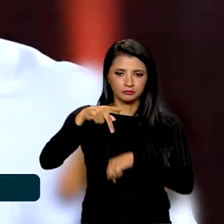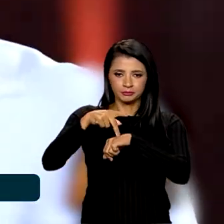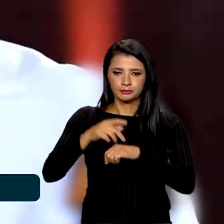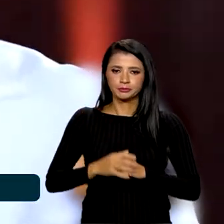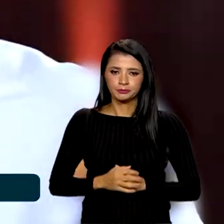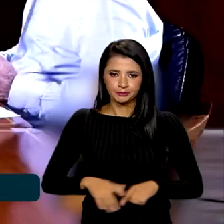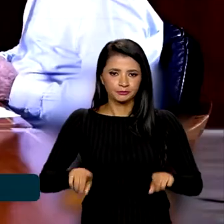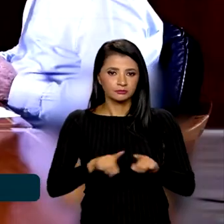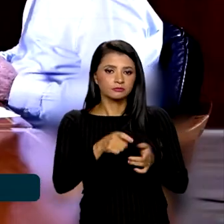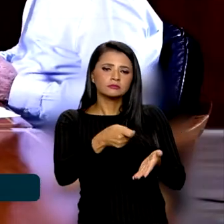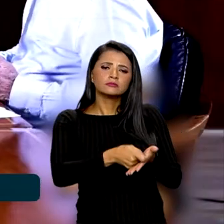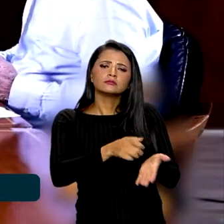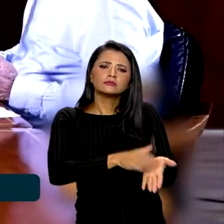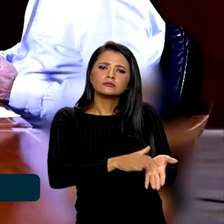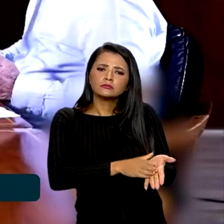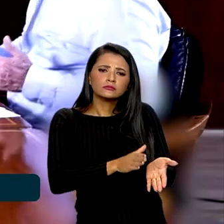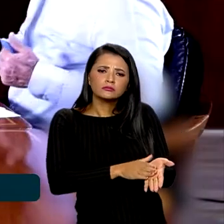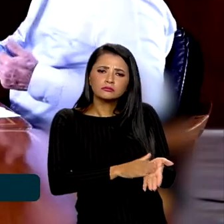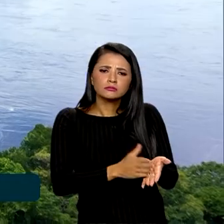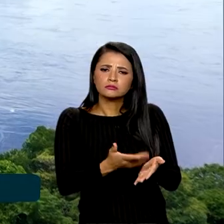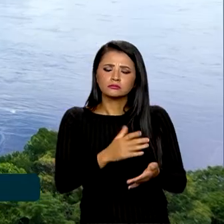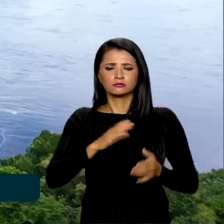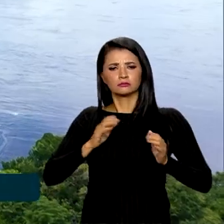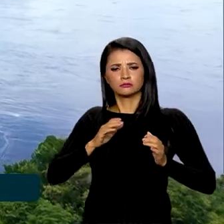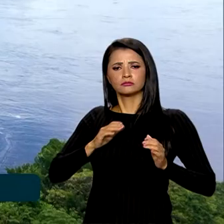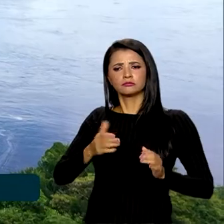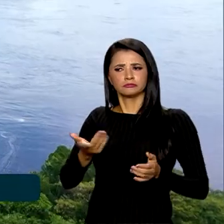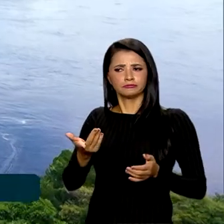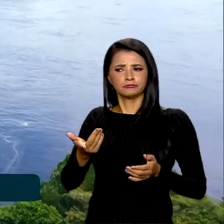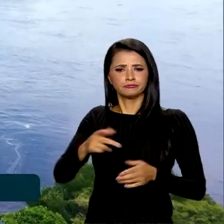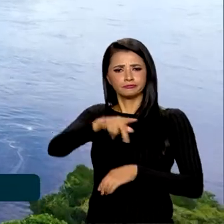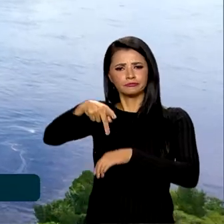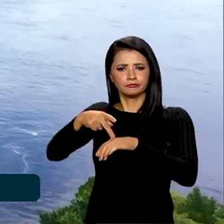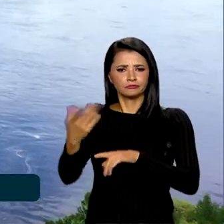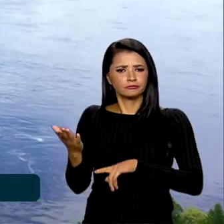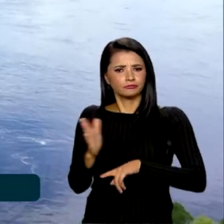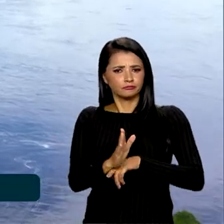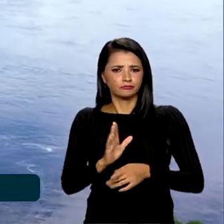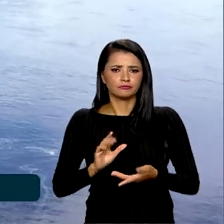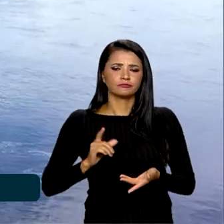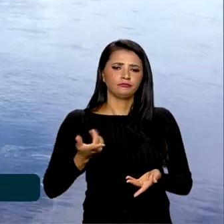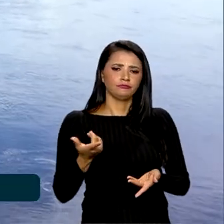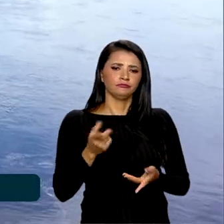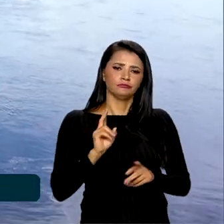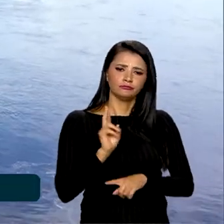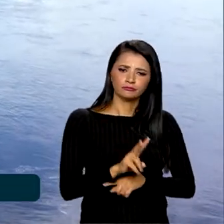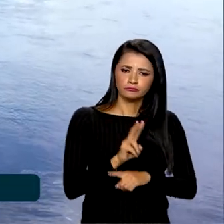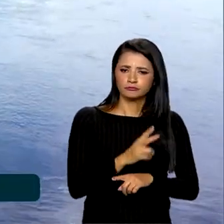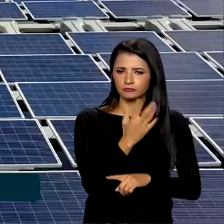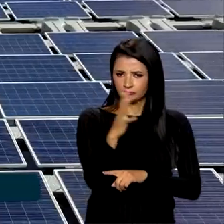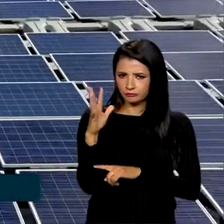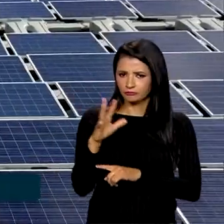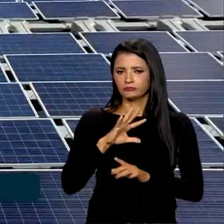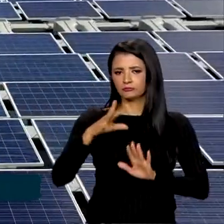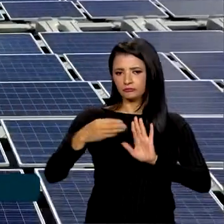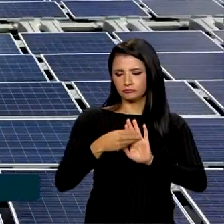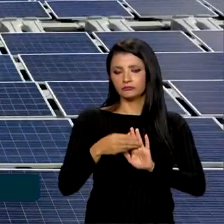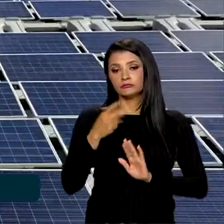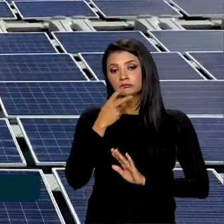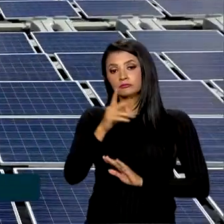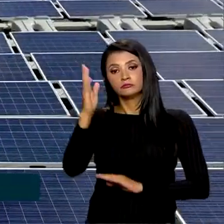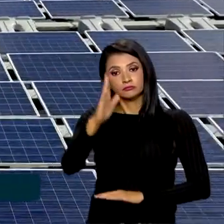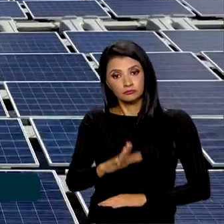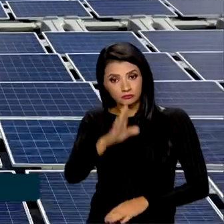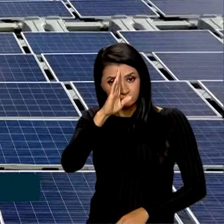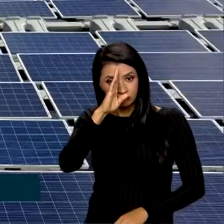também cobrou a contribuição de países ricos para a preservação da floresta amazônica e destacou que o Brasil vai priorizar